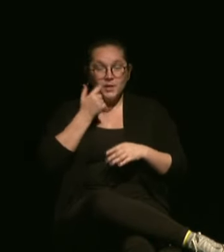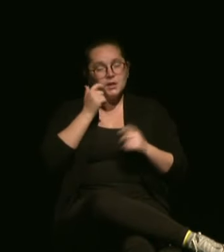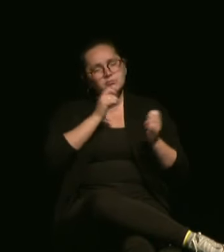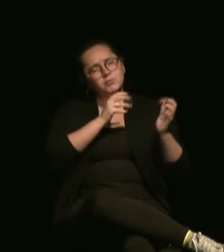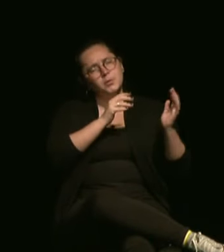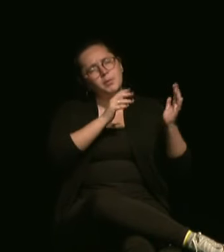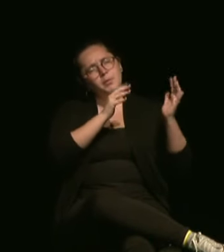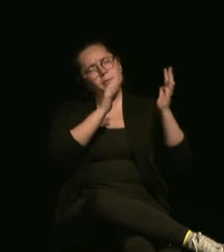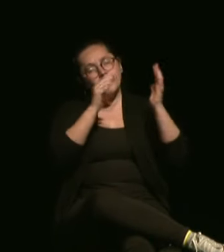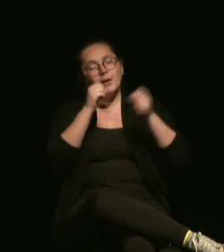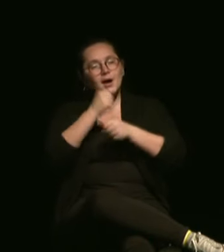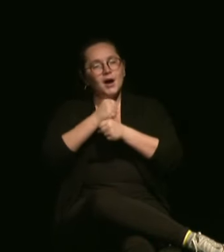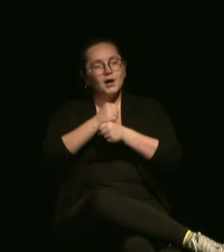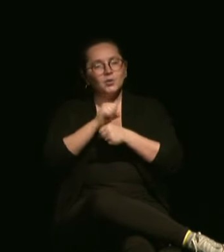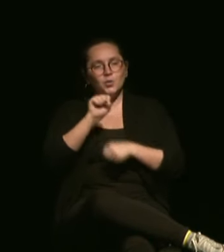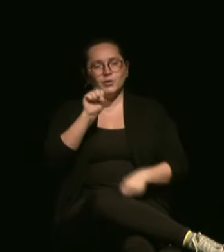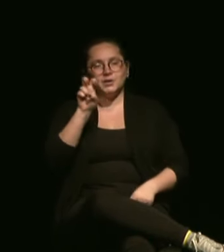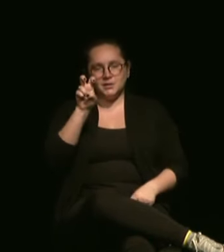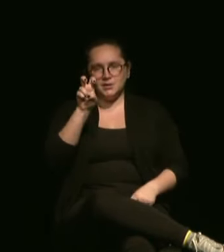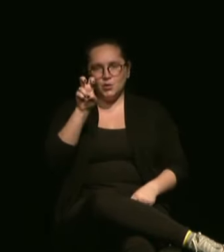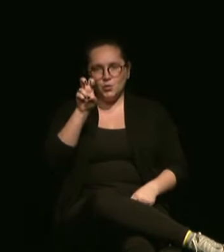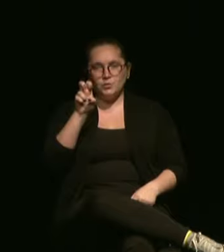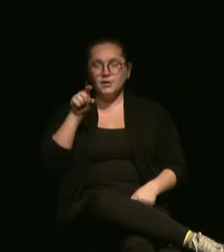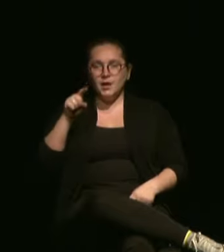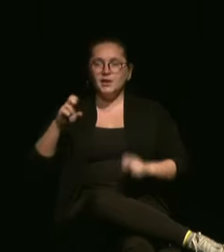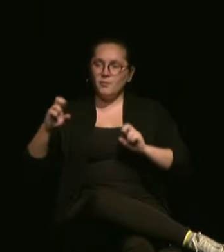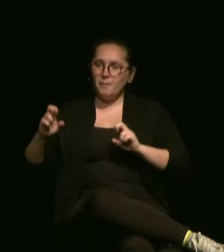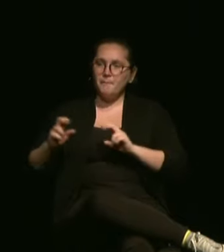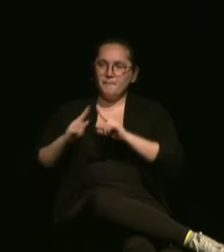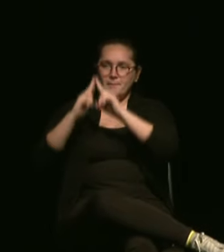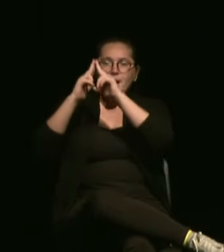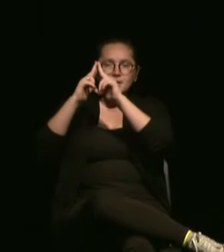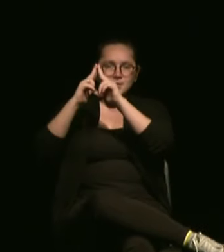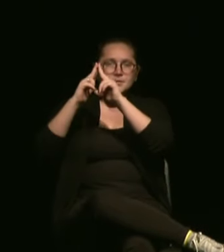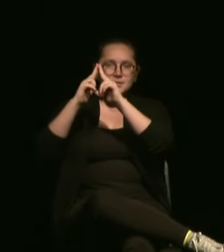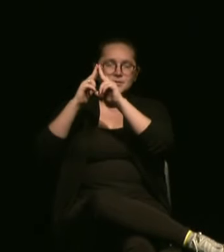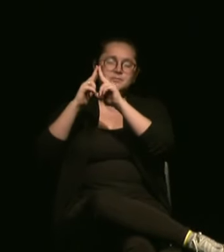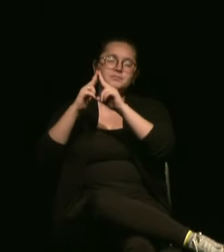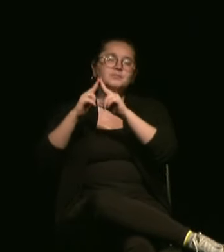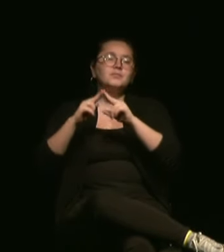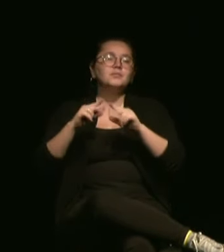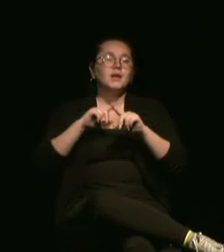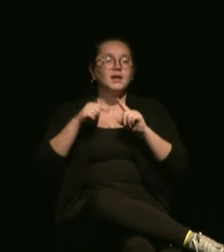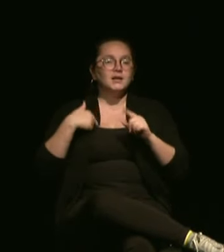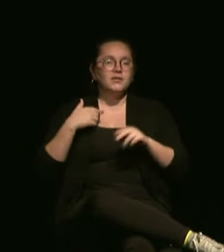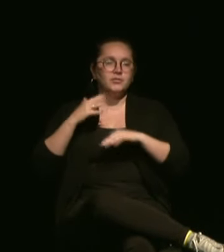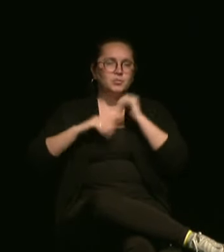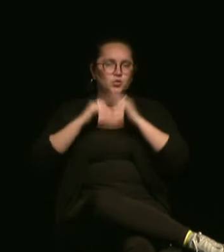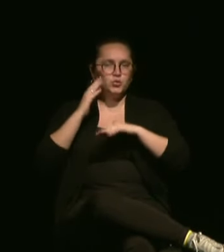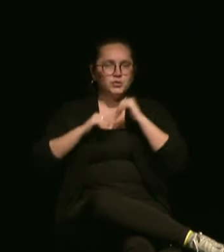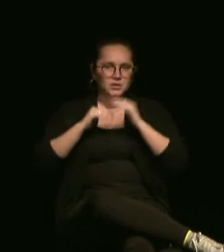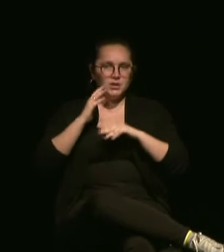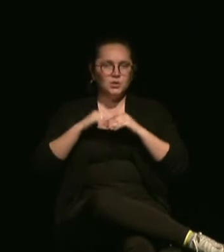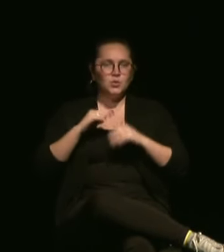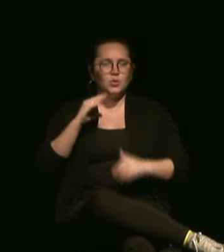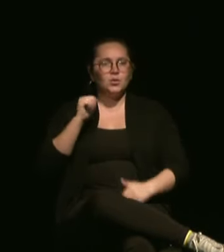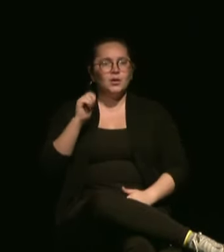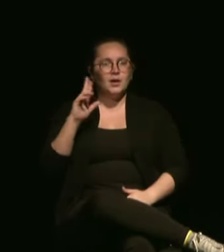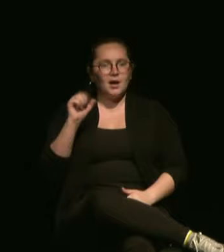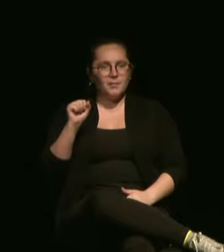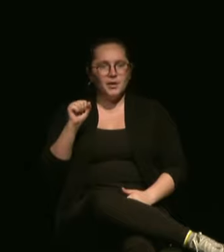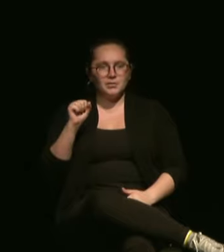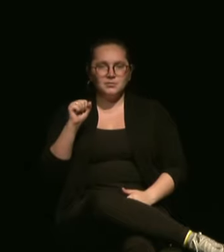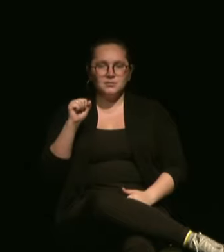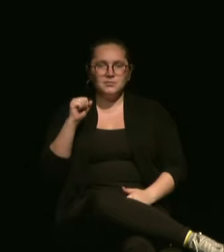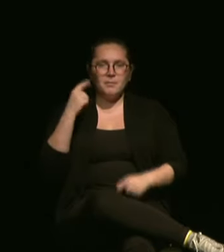85. Ele estava em Paris durante o périplo de Cabra Marcado para Morrer, um filme de 84.